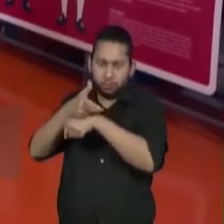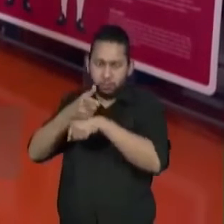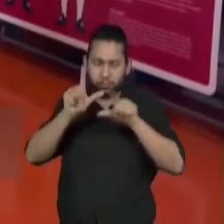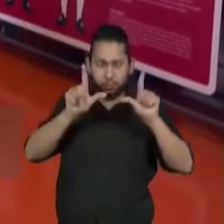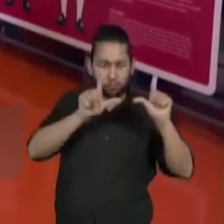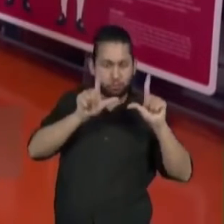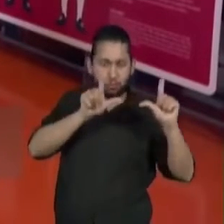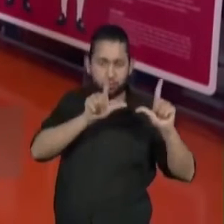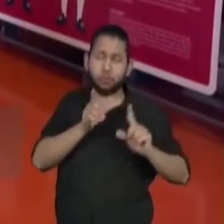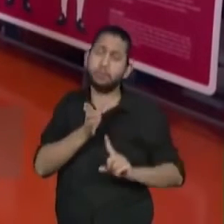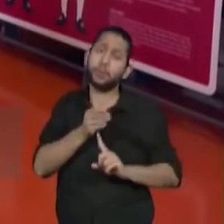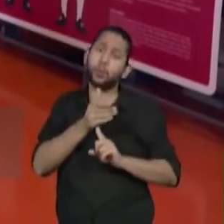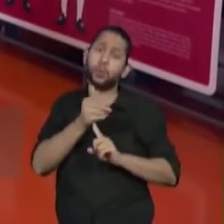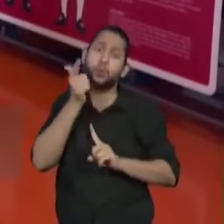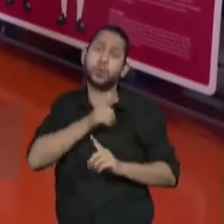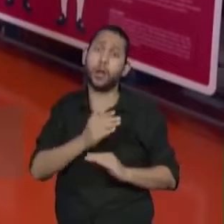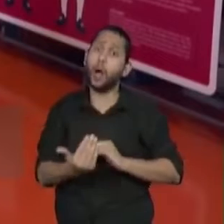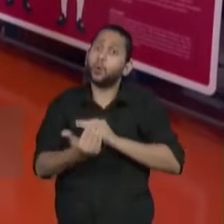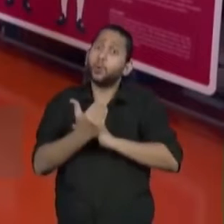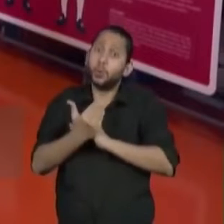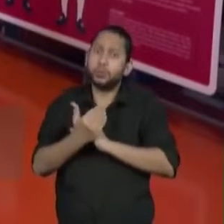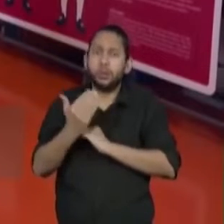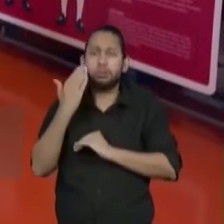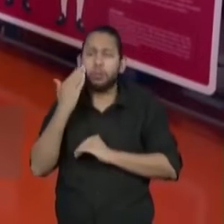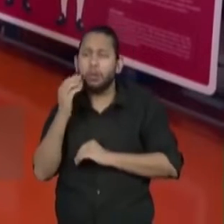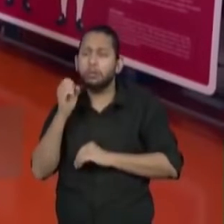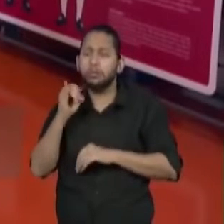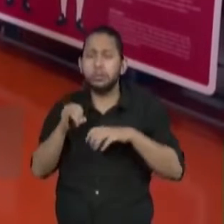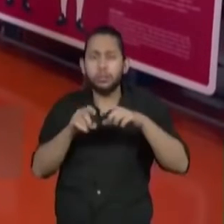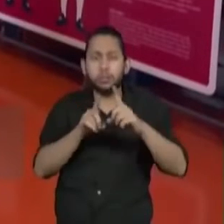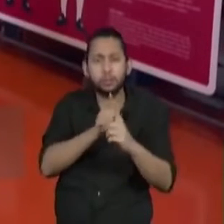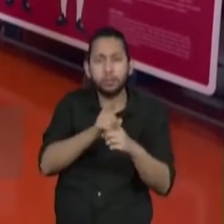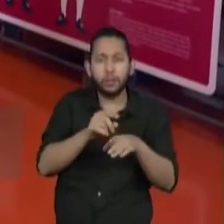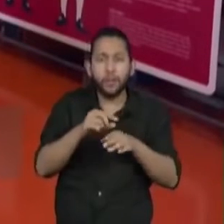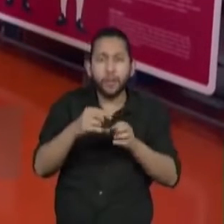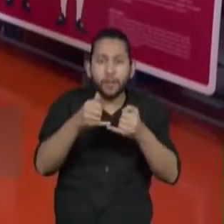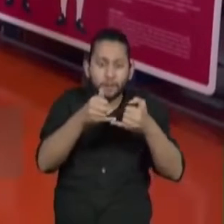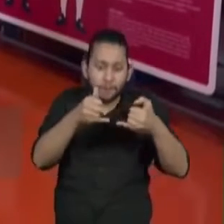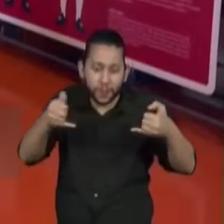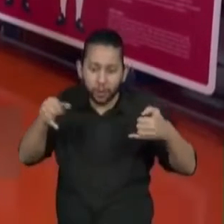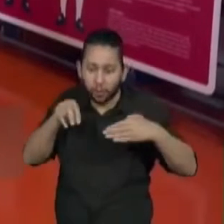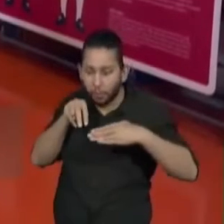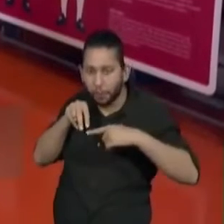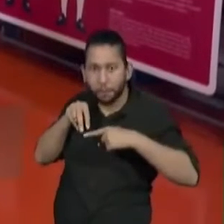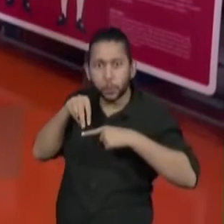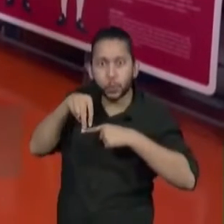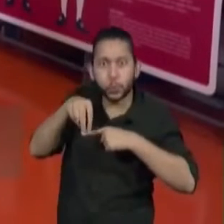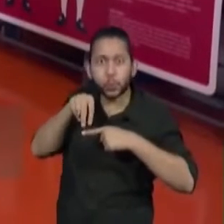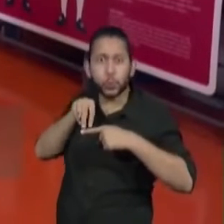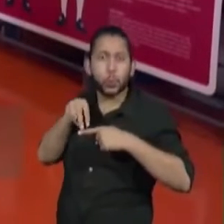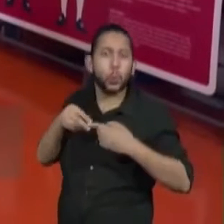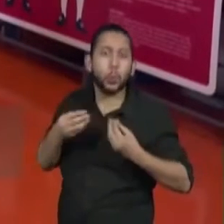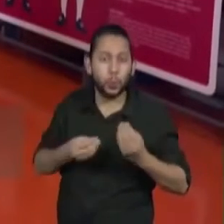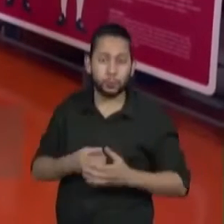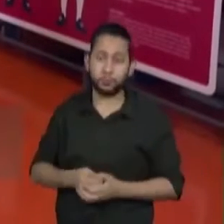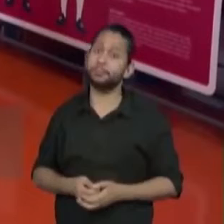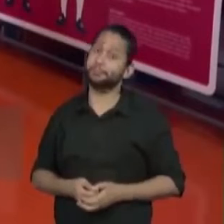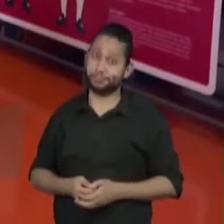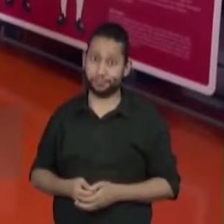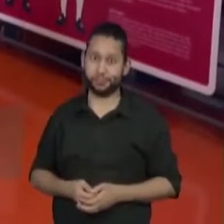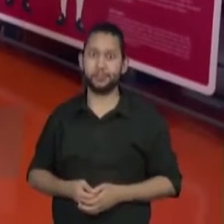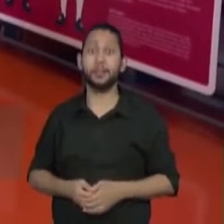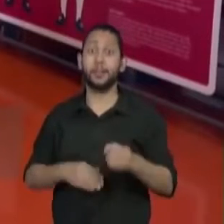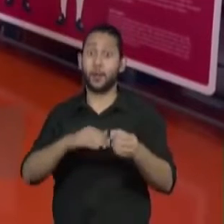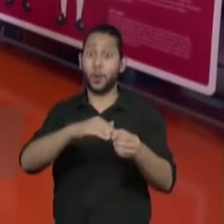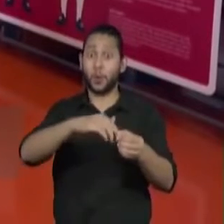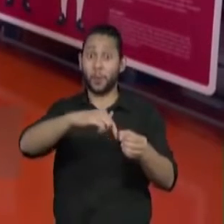televisão, a tecnologia e a favor dessa estrutura do futebol. Mas o pênalti é uma das regras que você